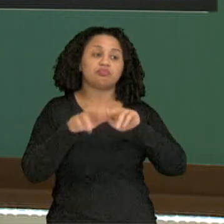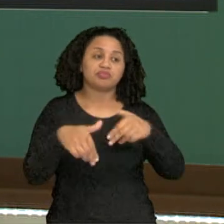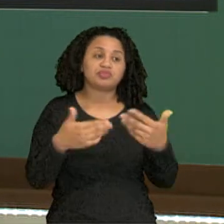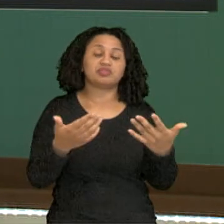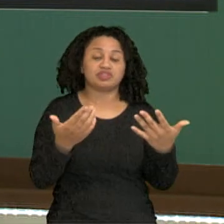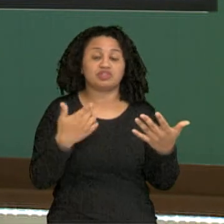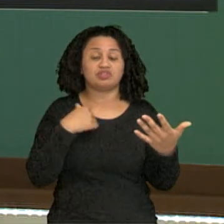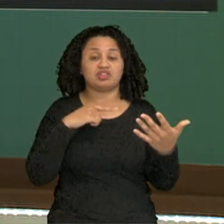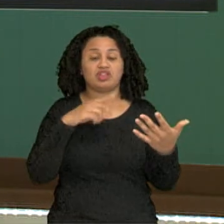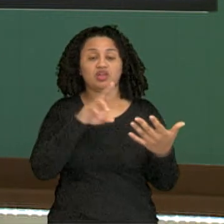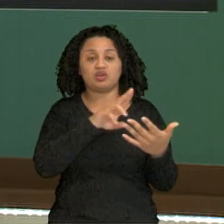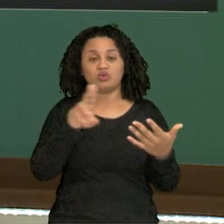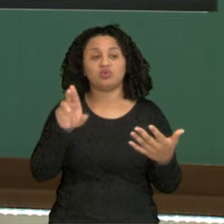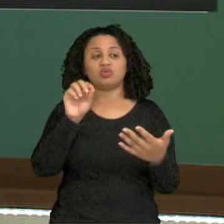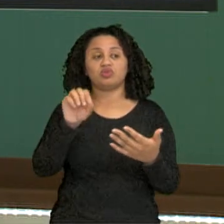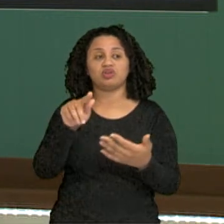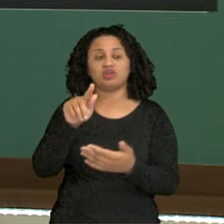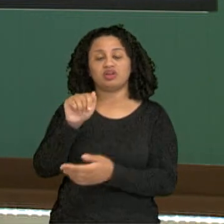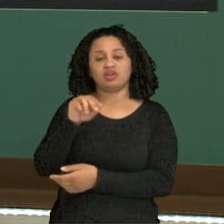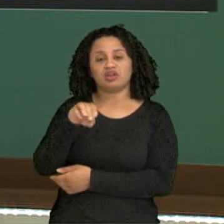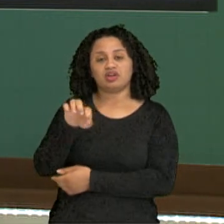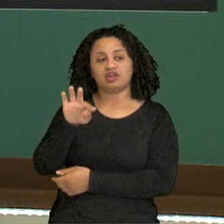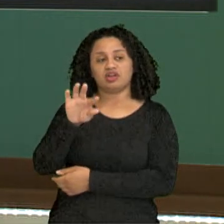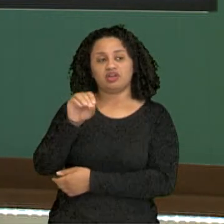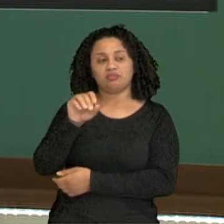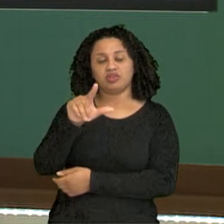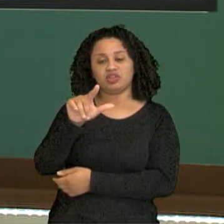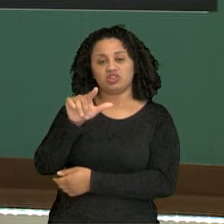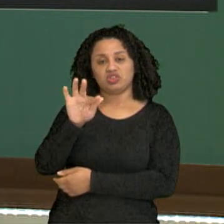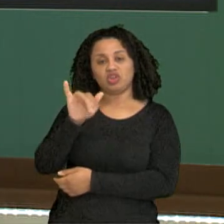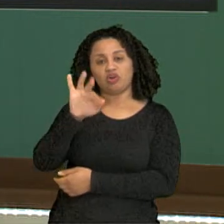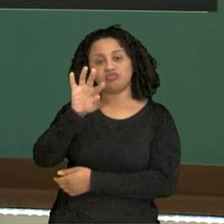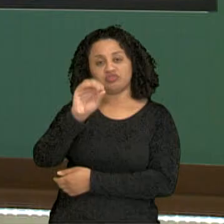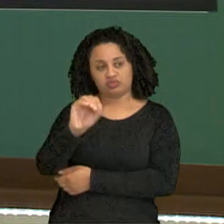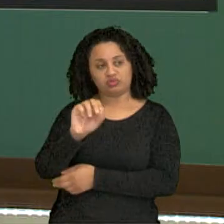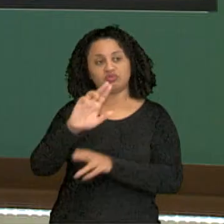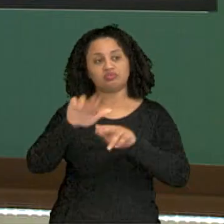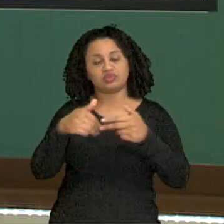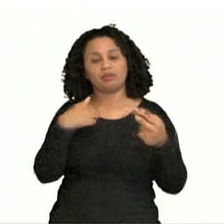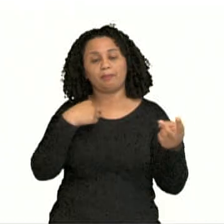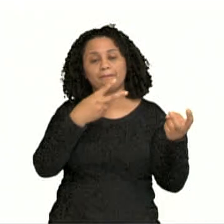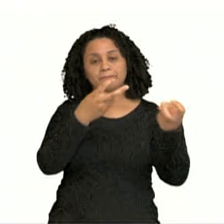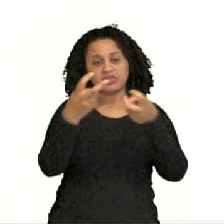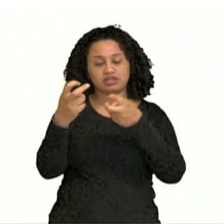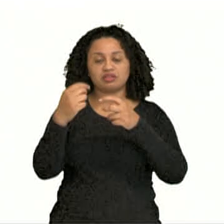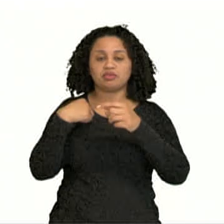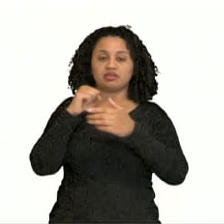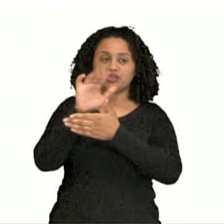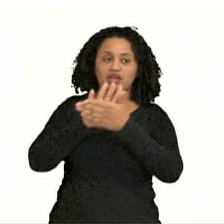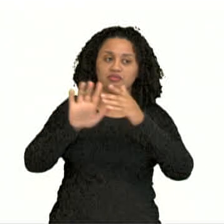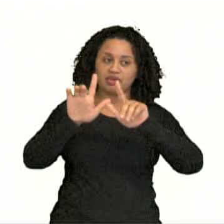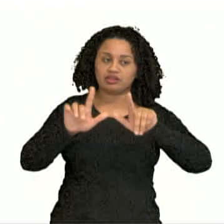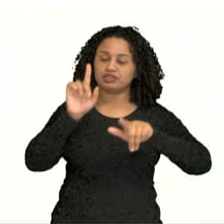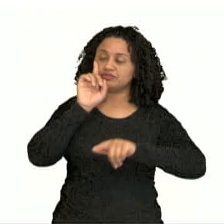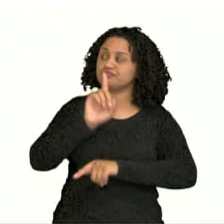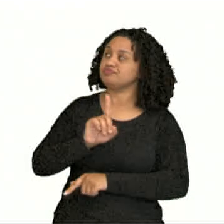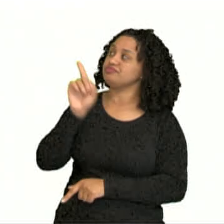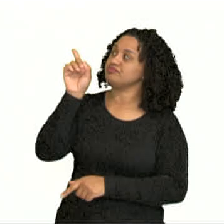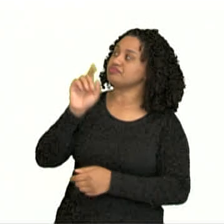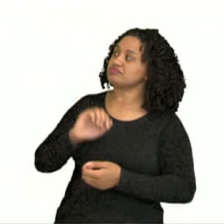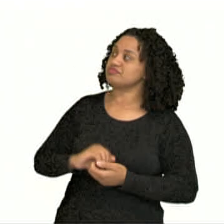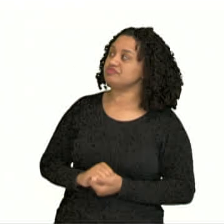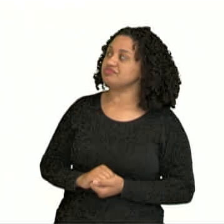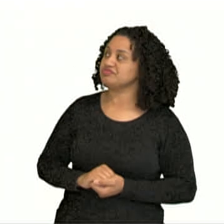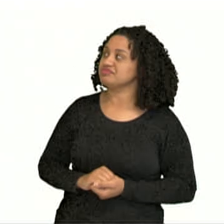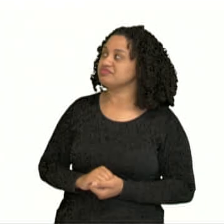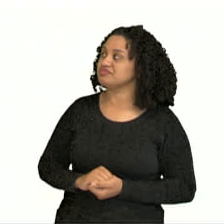nós chamamos essa fase de gametófito. Então, nós observamos aqui, nessa imagem, aqui uma samambaia